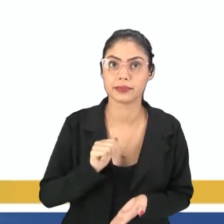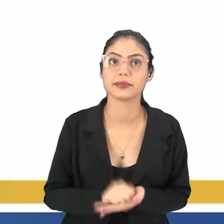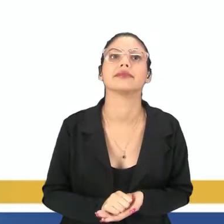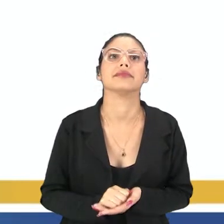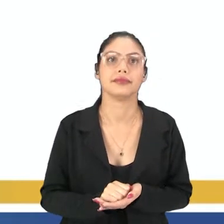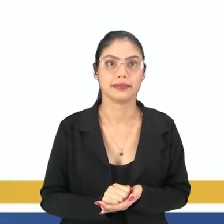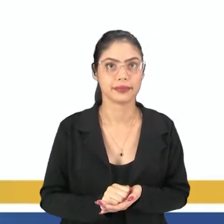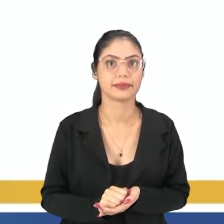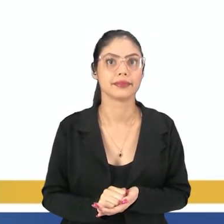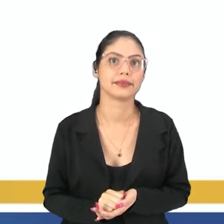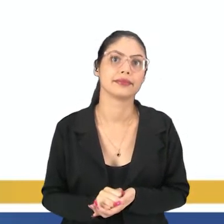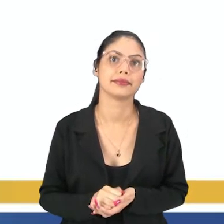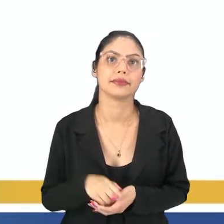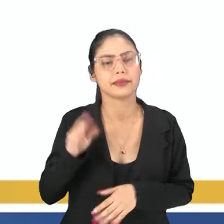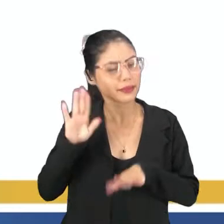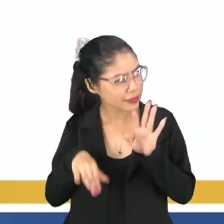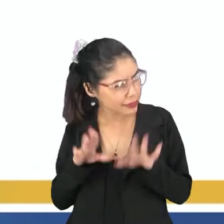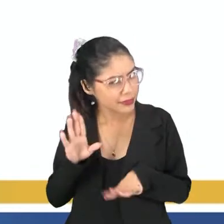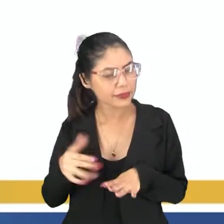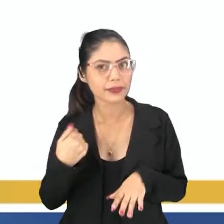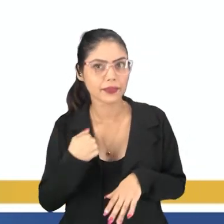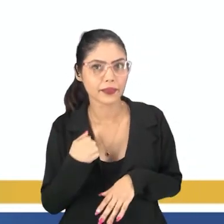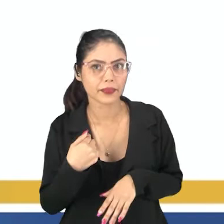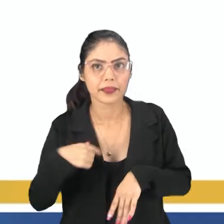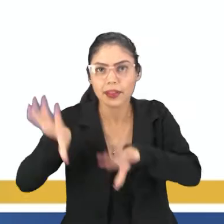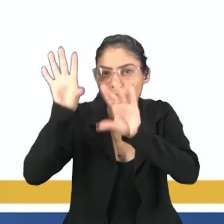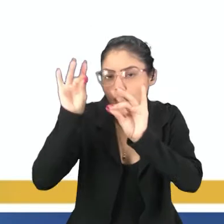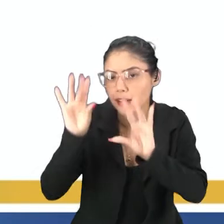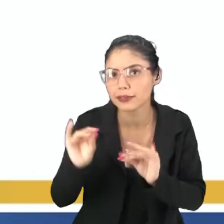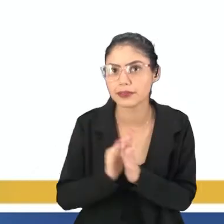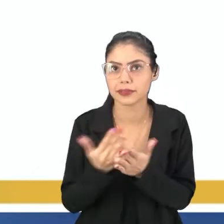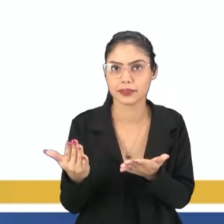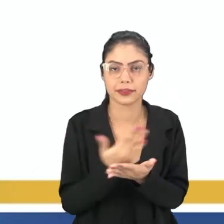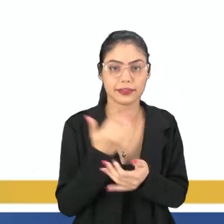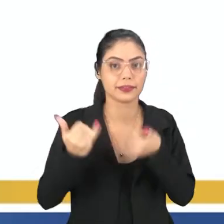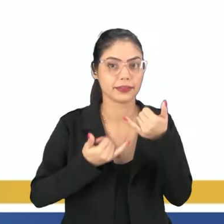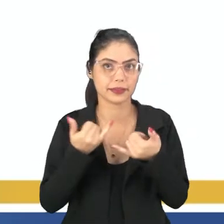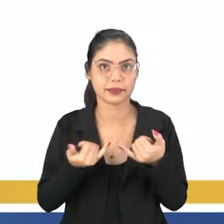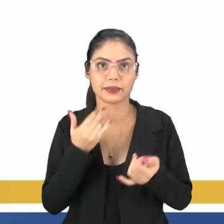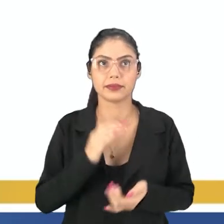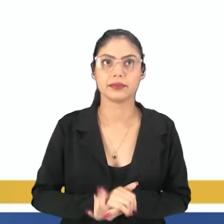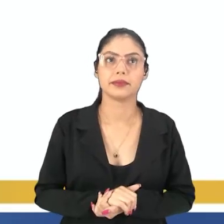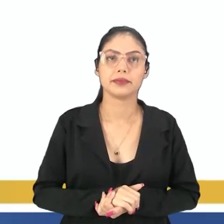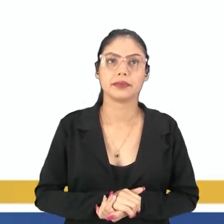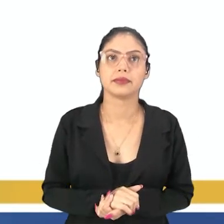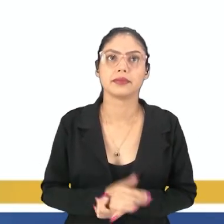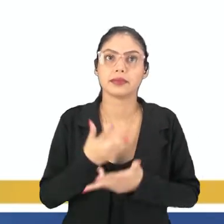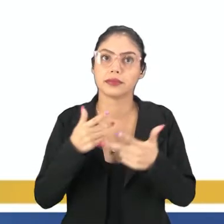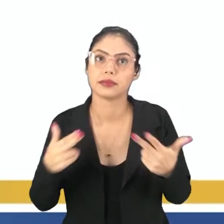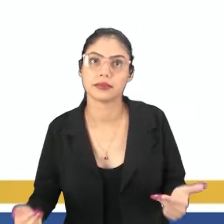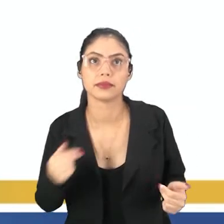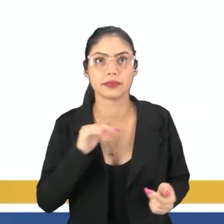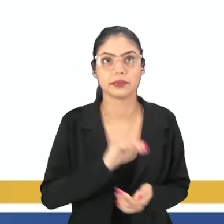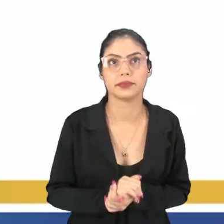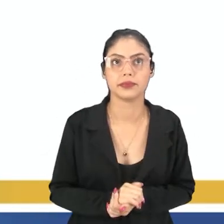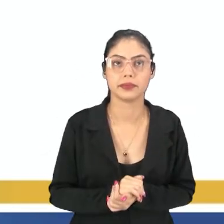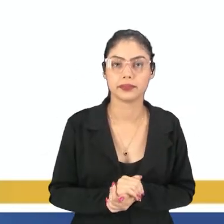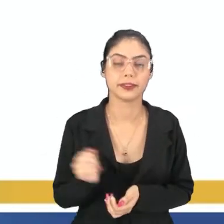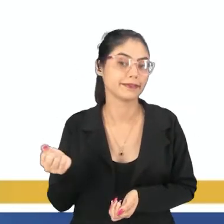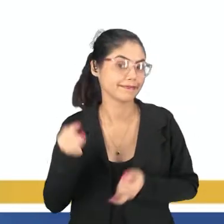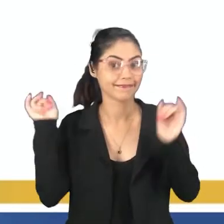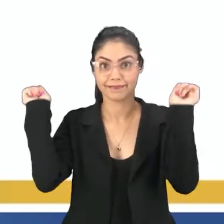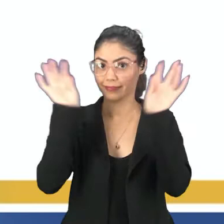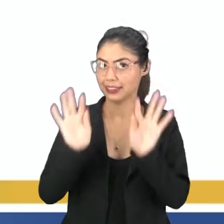a verdadeira. Para mim, cada livro é um brinquedo. Coisas que me